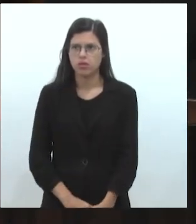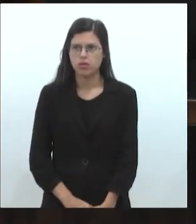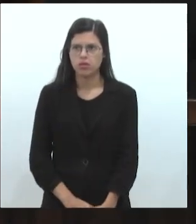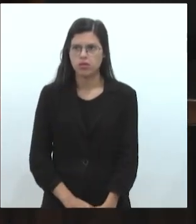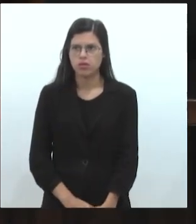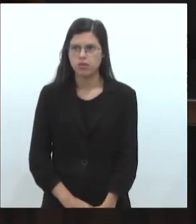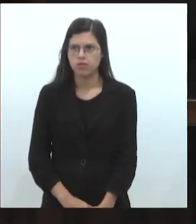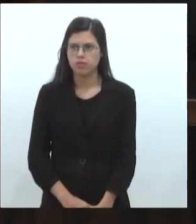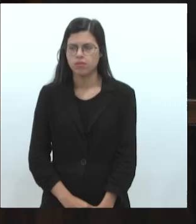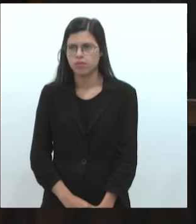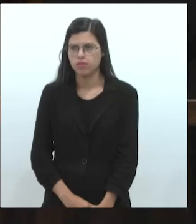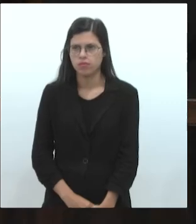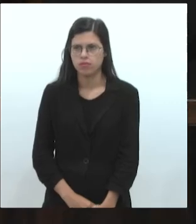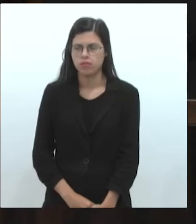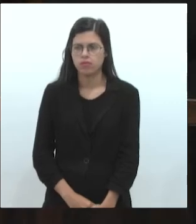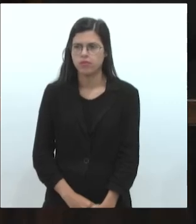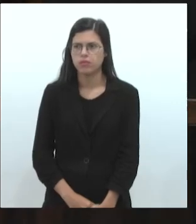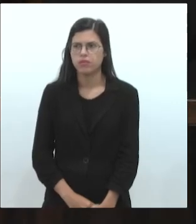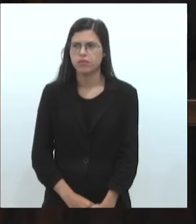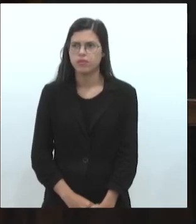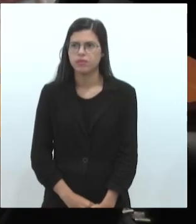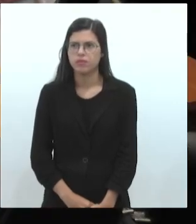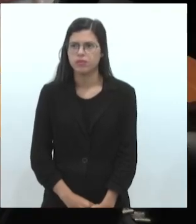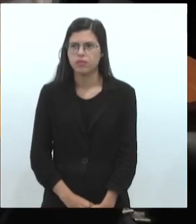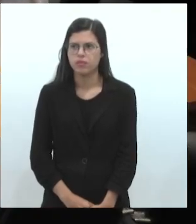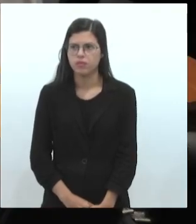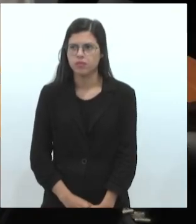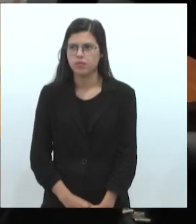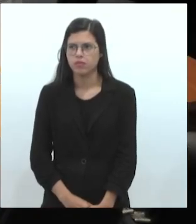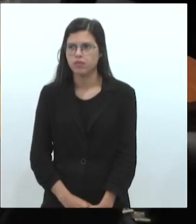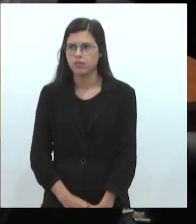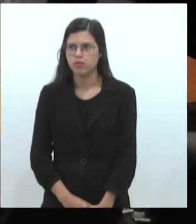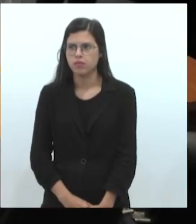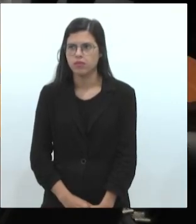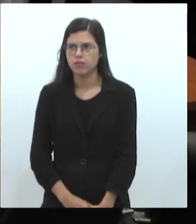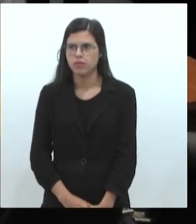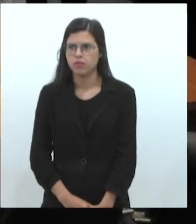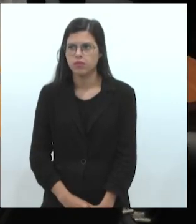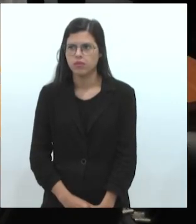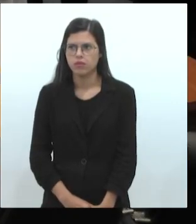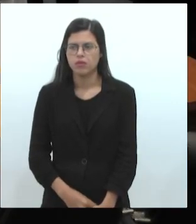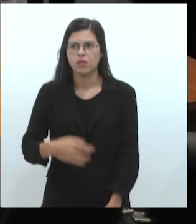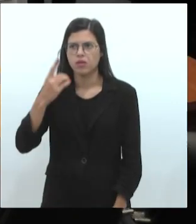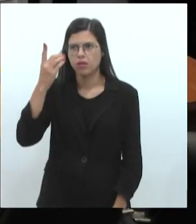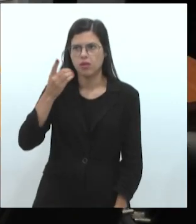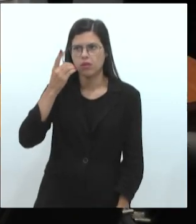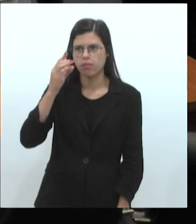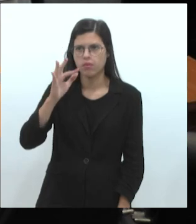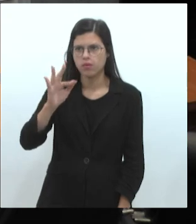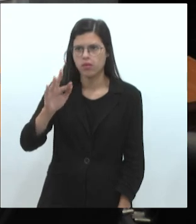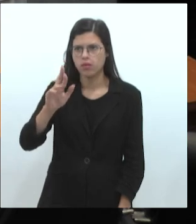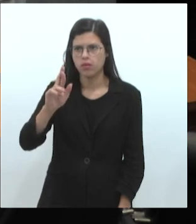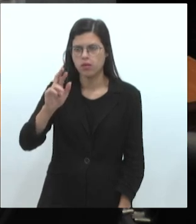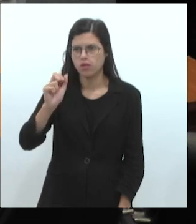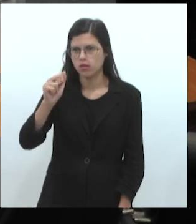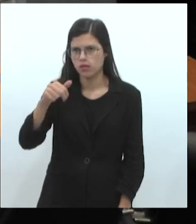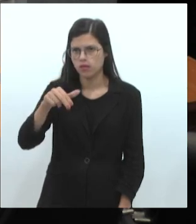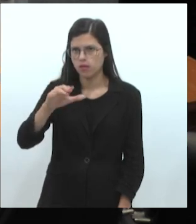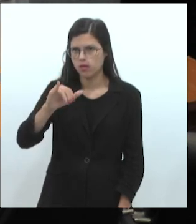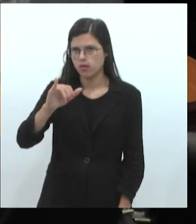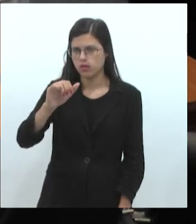o Jari, que é a coautoria. Presidente. Também Eu gostaria, peço- a deputada Franciane Mota também, que é coautoria. Eu